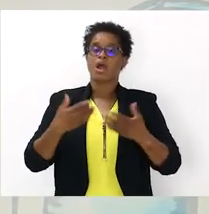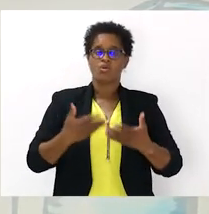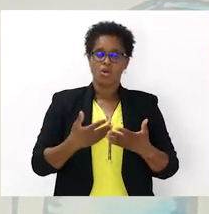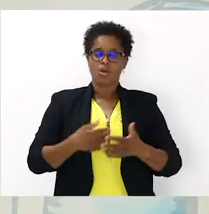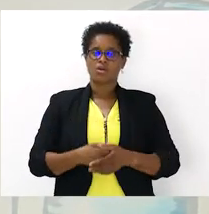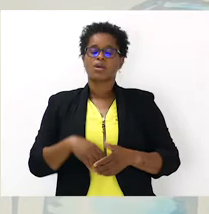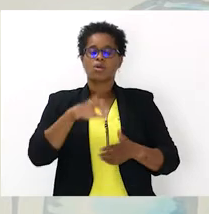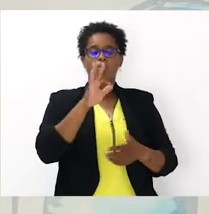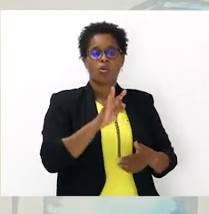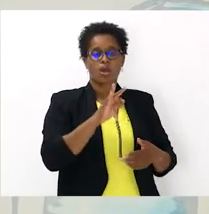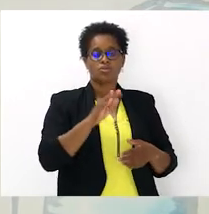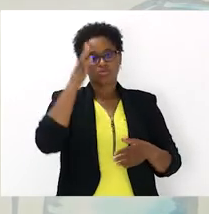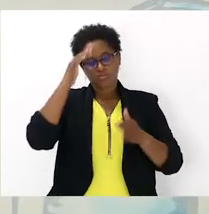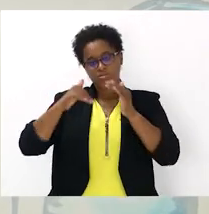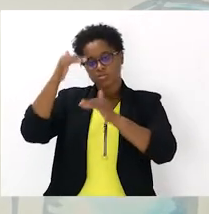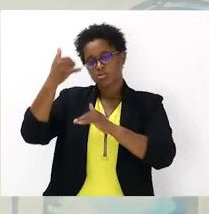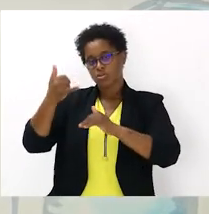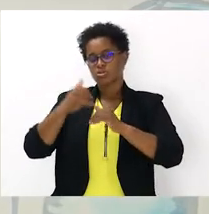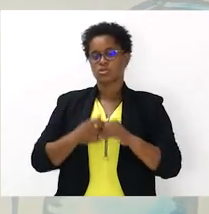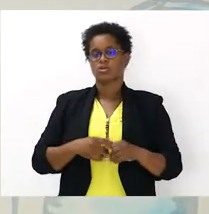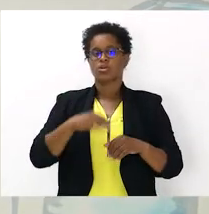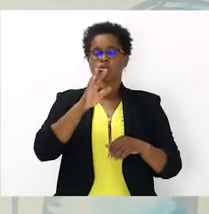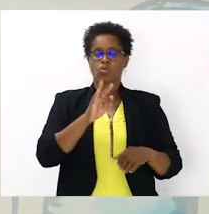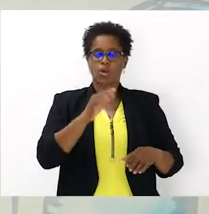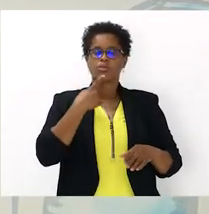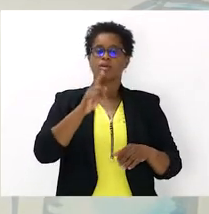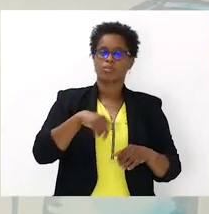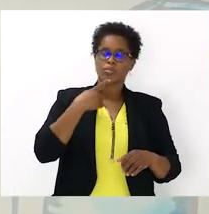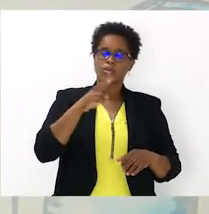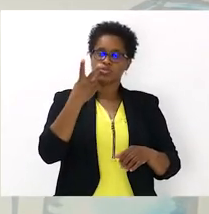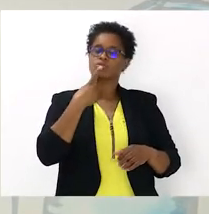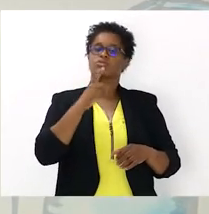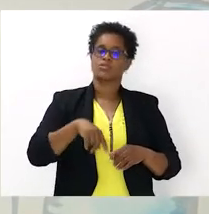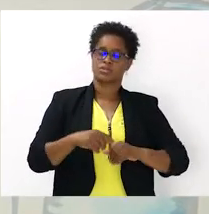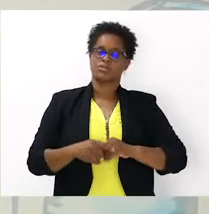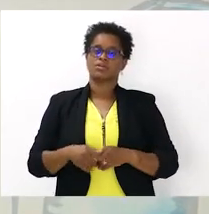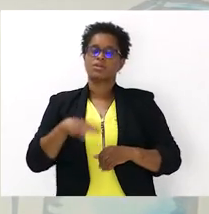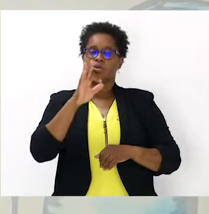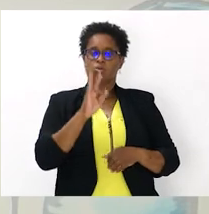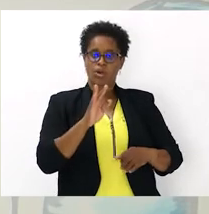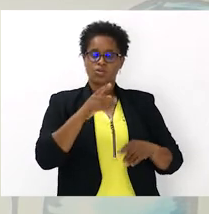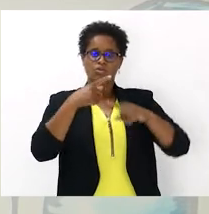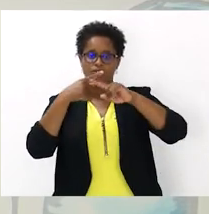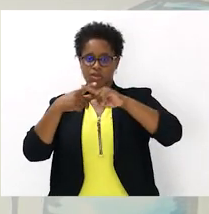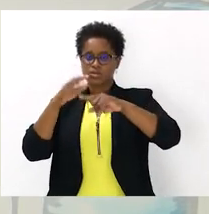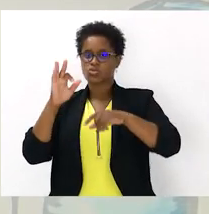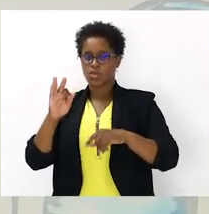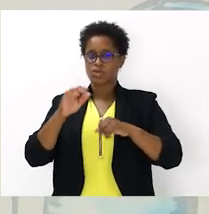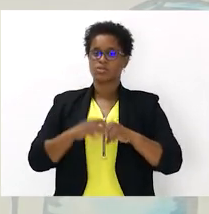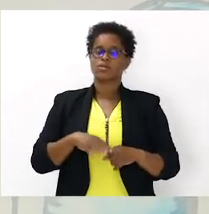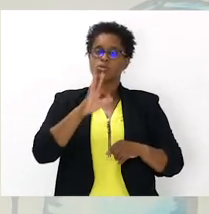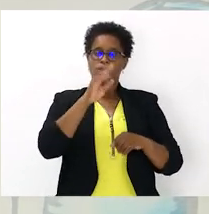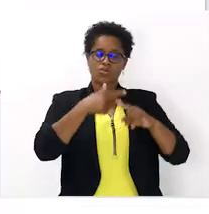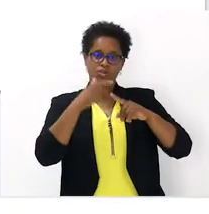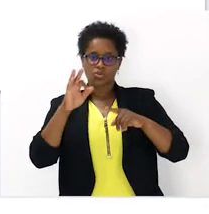Agora, 4 dispõe-te 2. 4 repete 2 vezes. 4 vezes 4. E